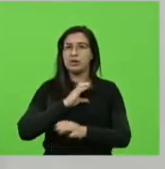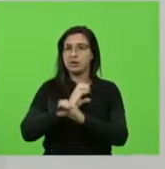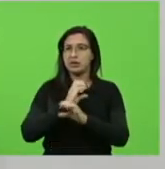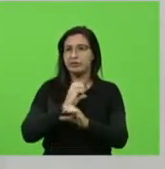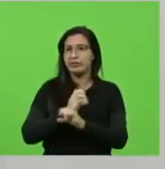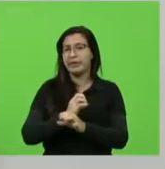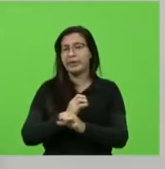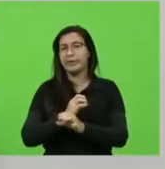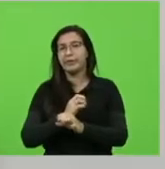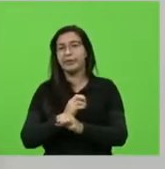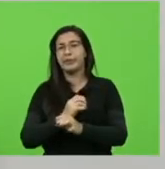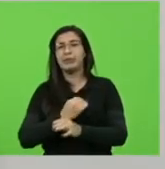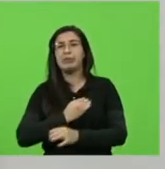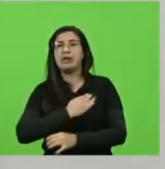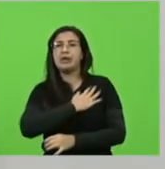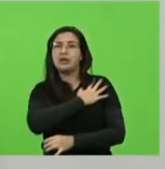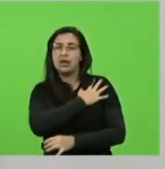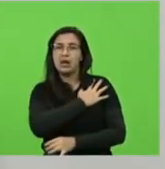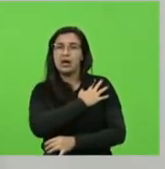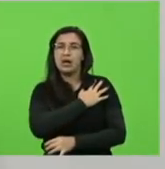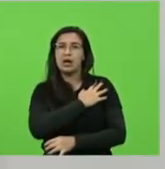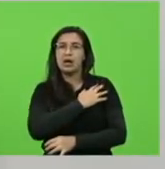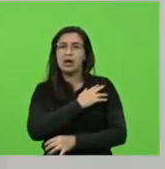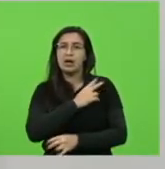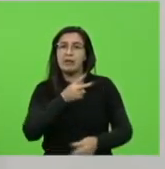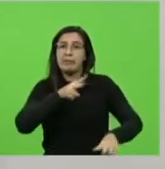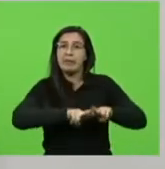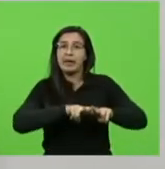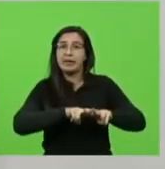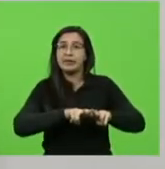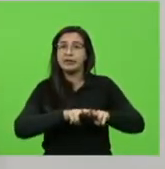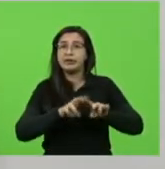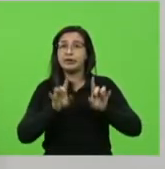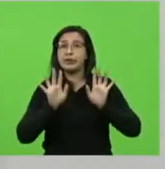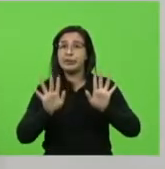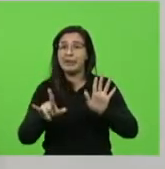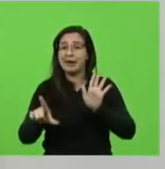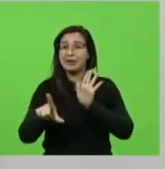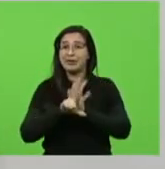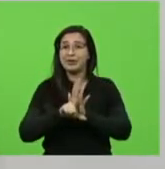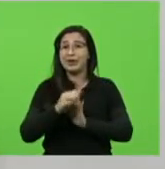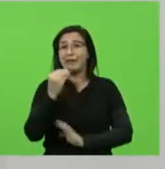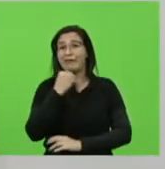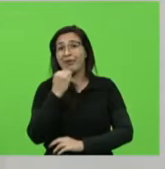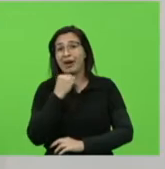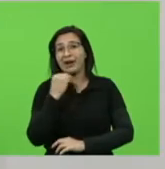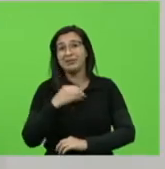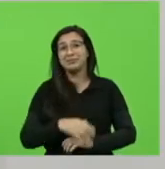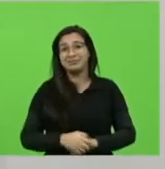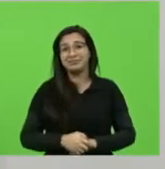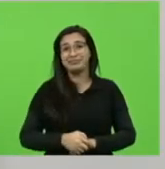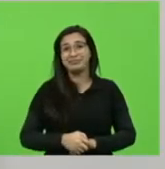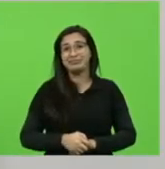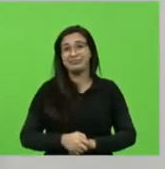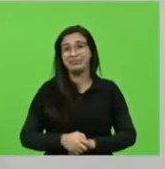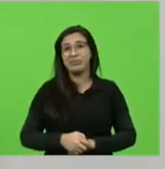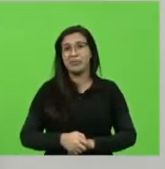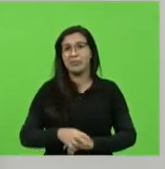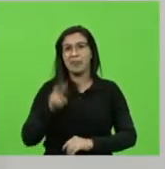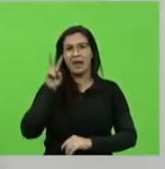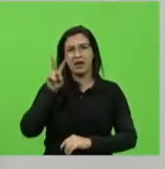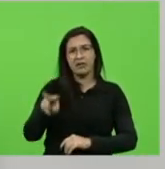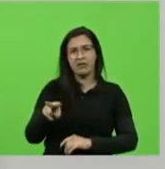Militar prender, se as nossas leis são fracas? E quando a gente ouve isso de um juiz ao dar